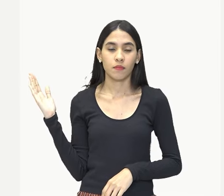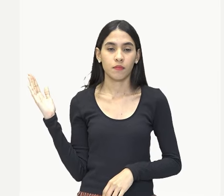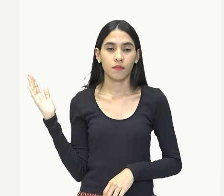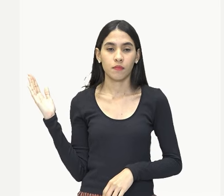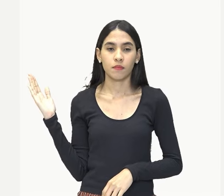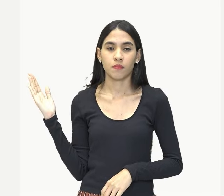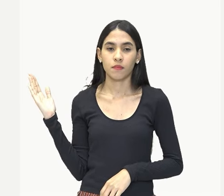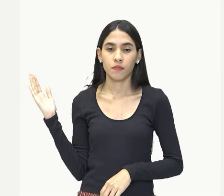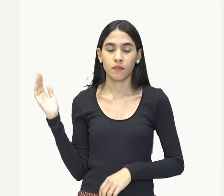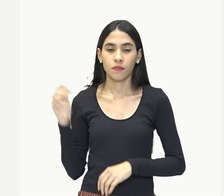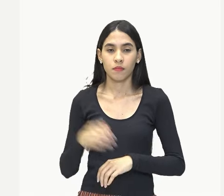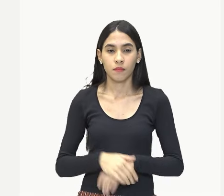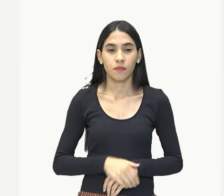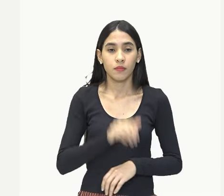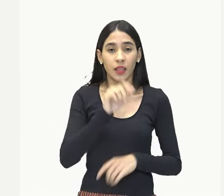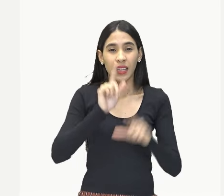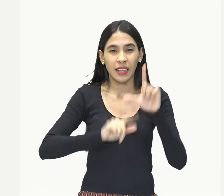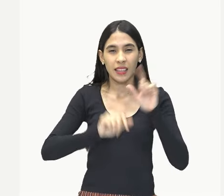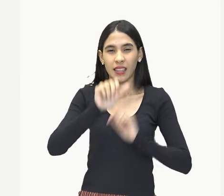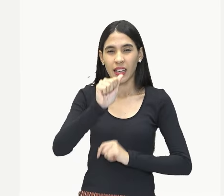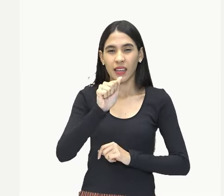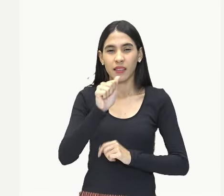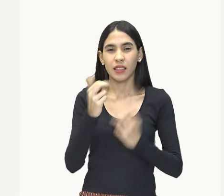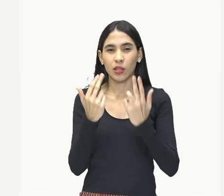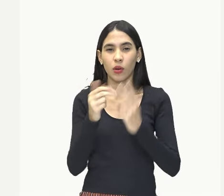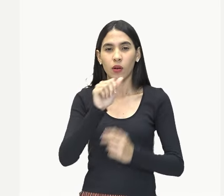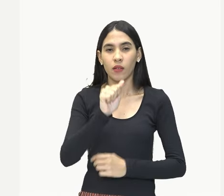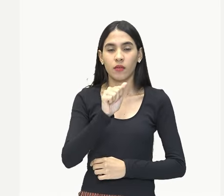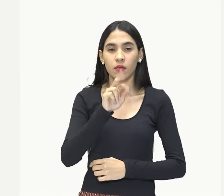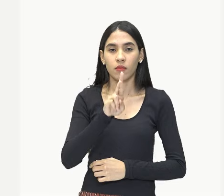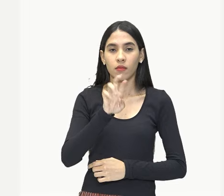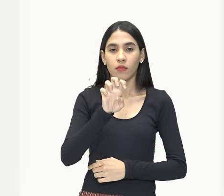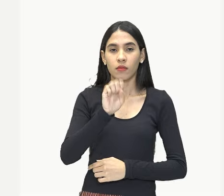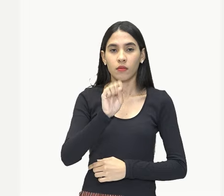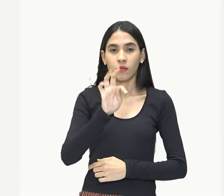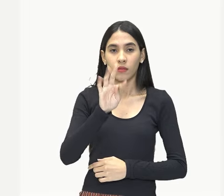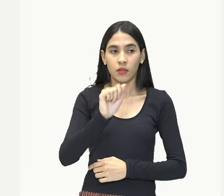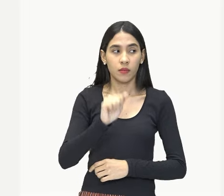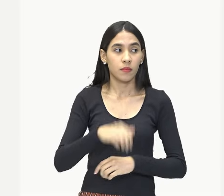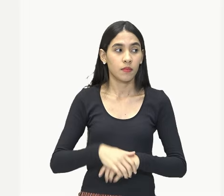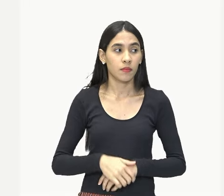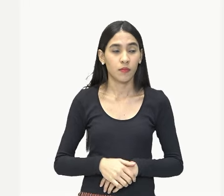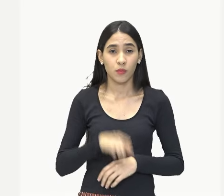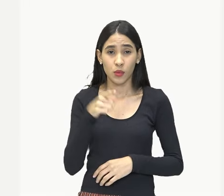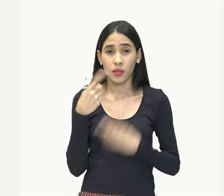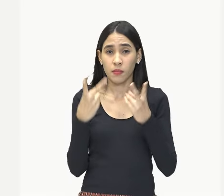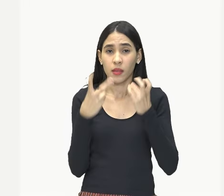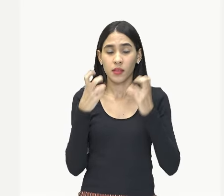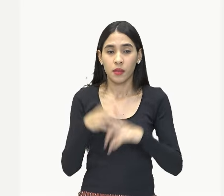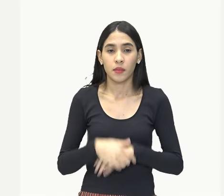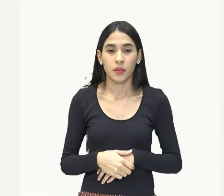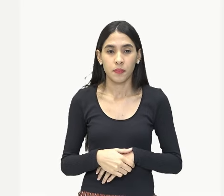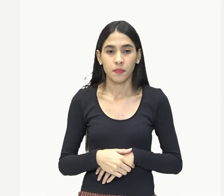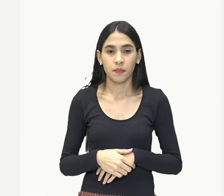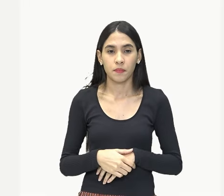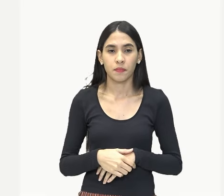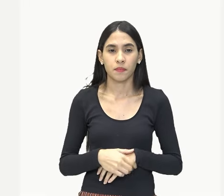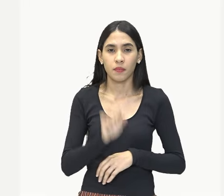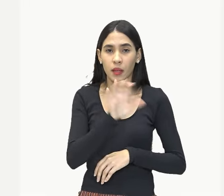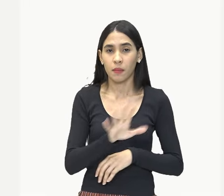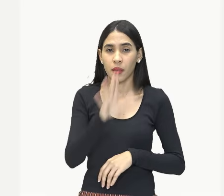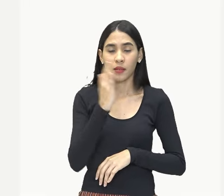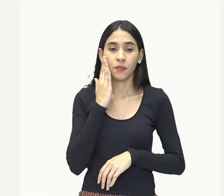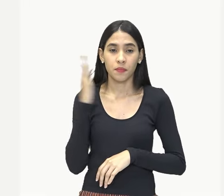aresta, vezes aresta, ok? Mas o que é que a gente percebe aqui no nosso exemplo, no cubo do nosso exemplo aqui?